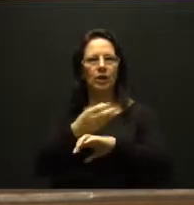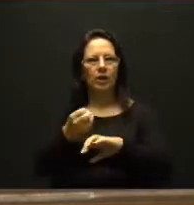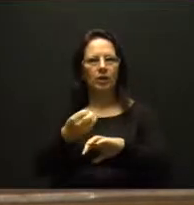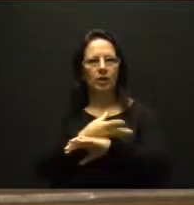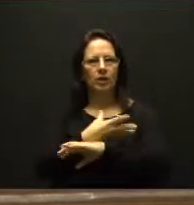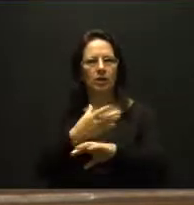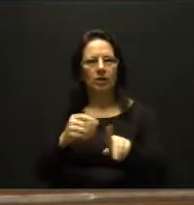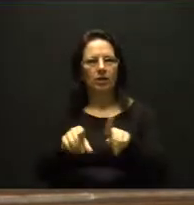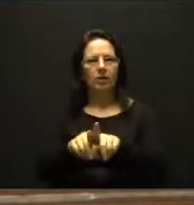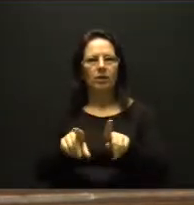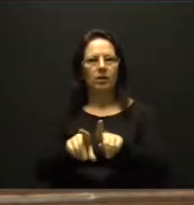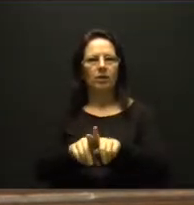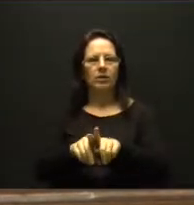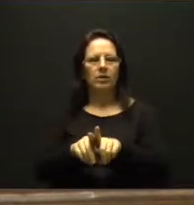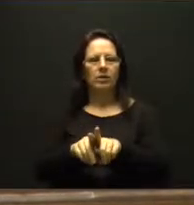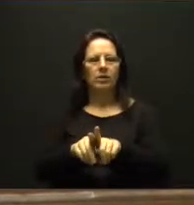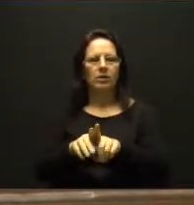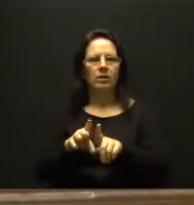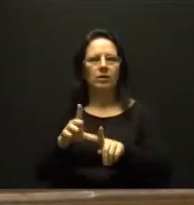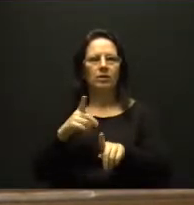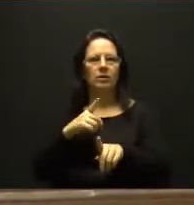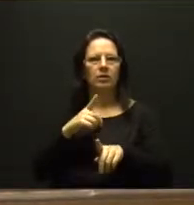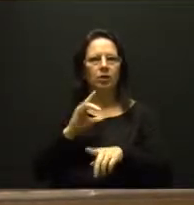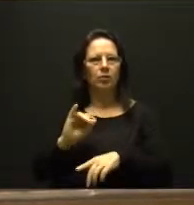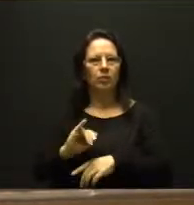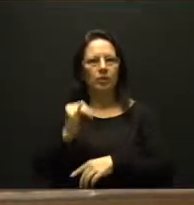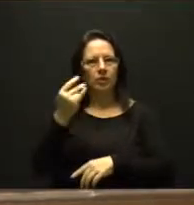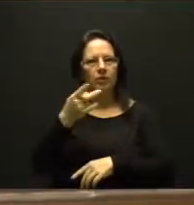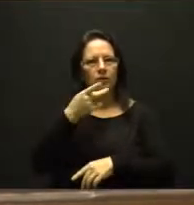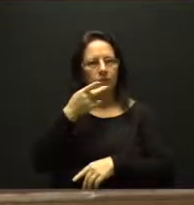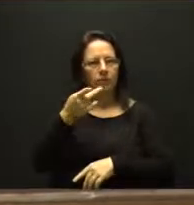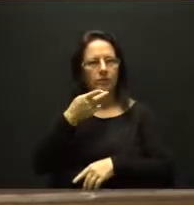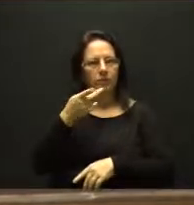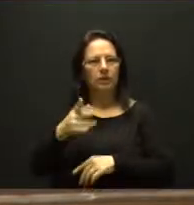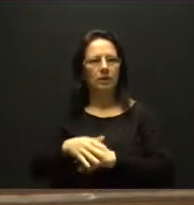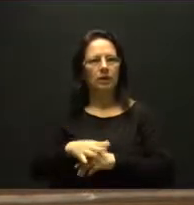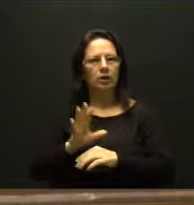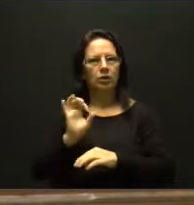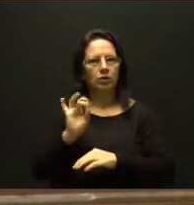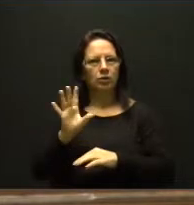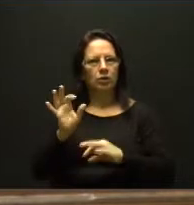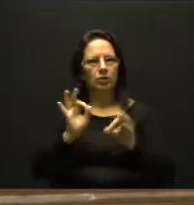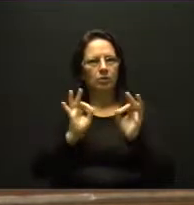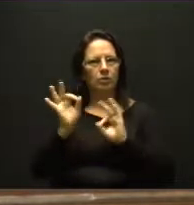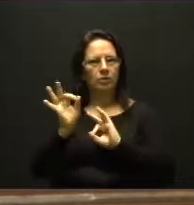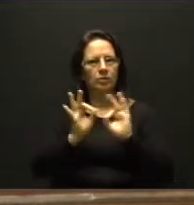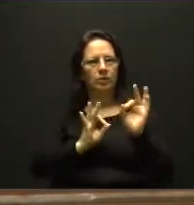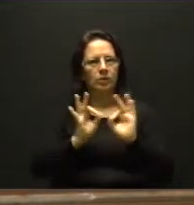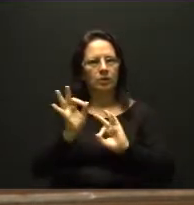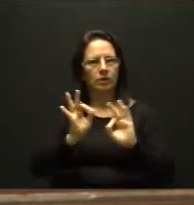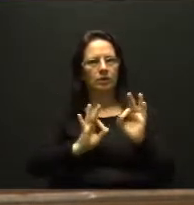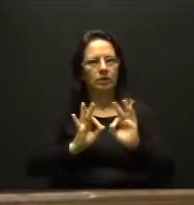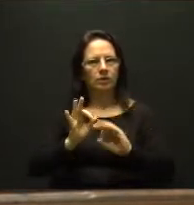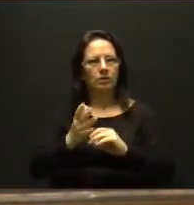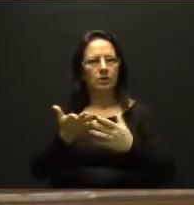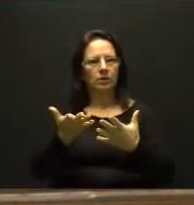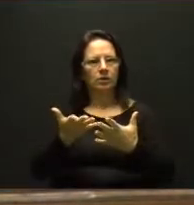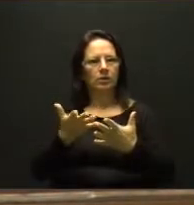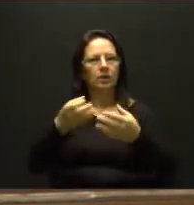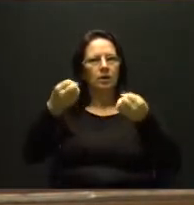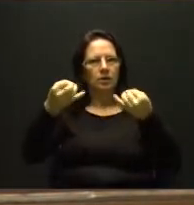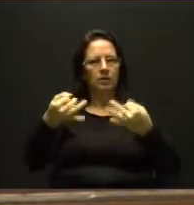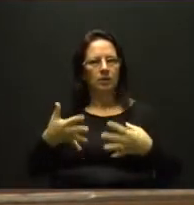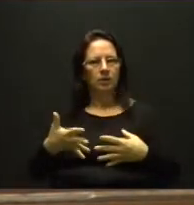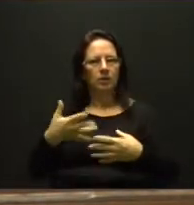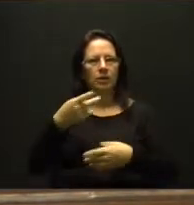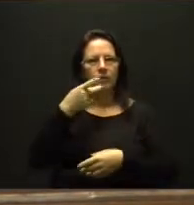tem essa oportunidade de falar em tempo real só pra consertar que a fala do etanol mas para explicar